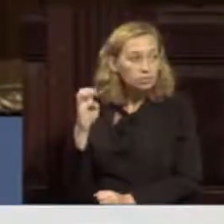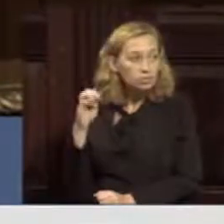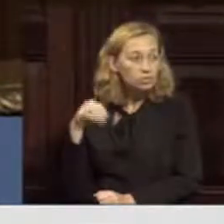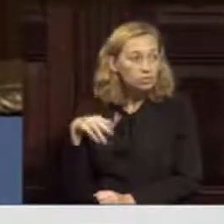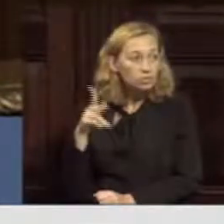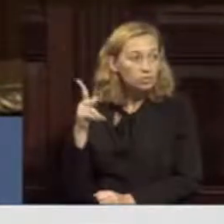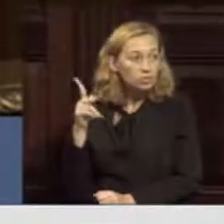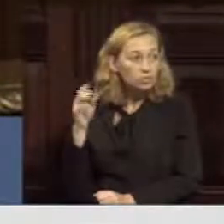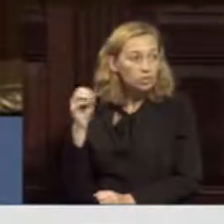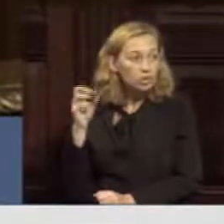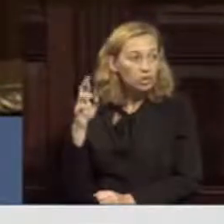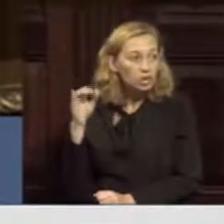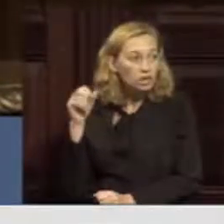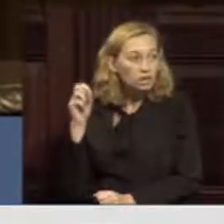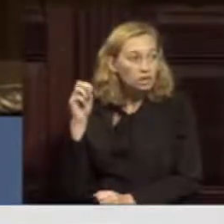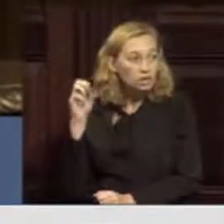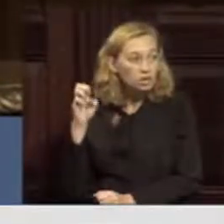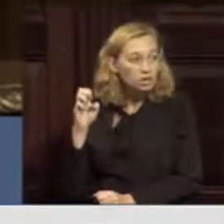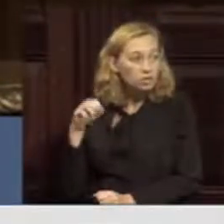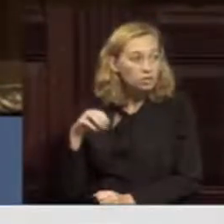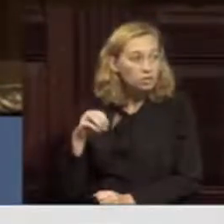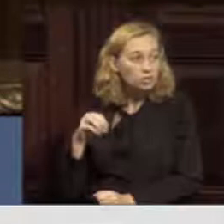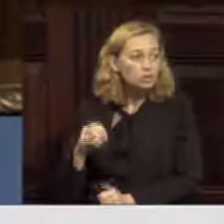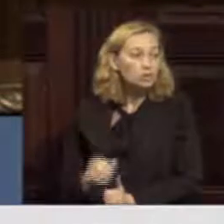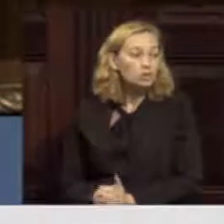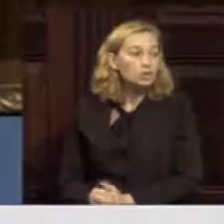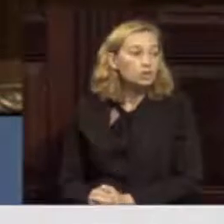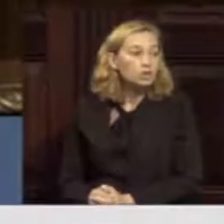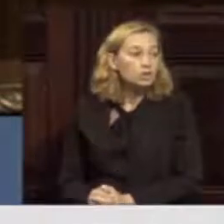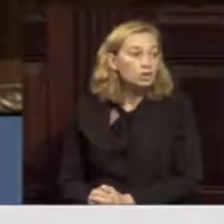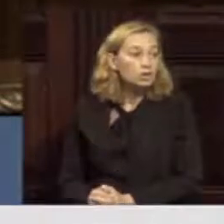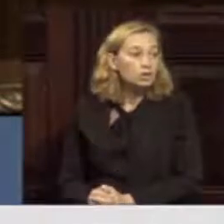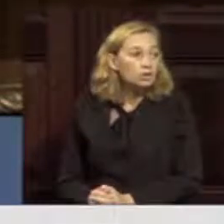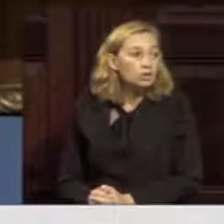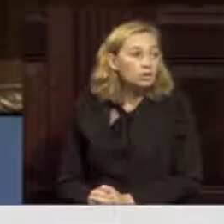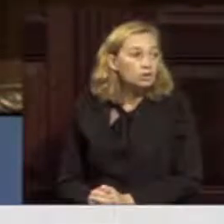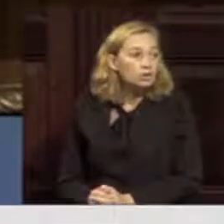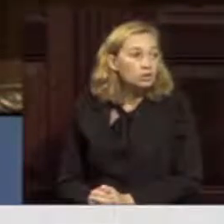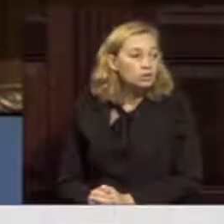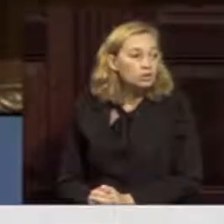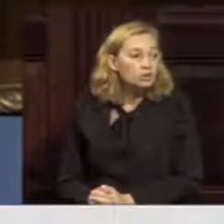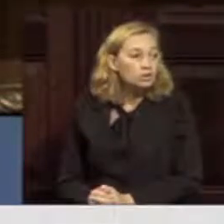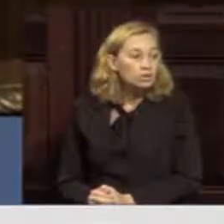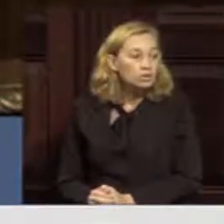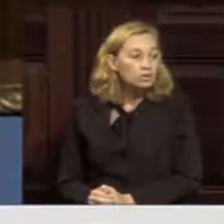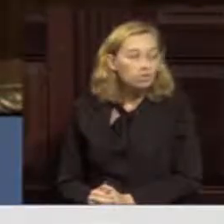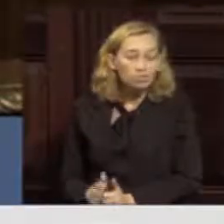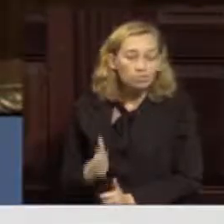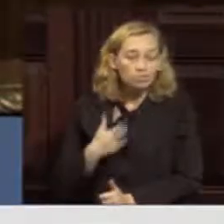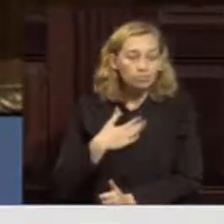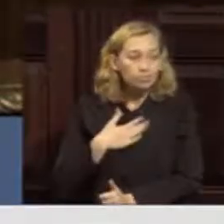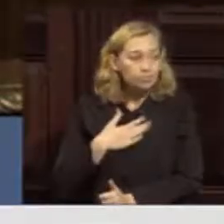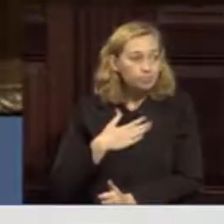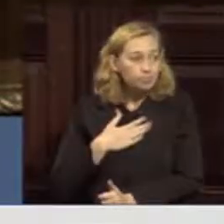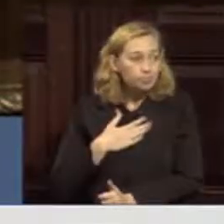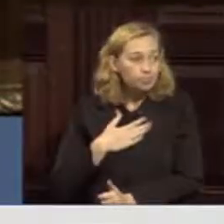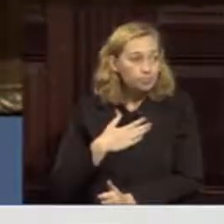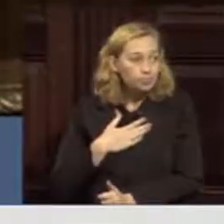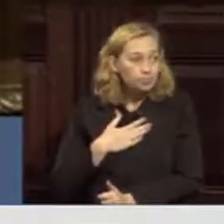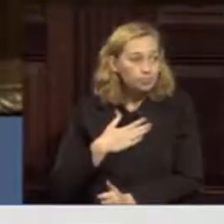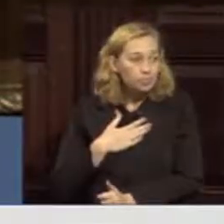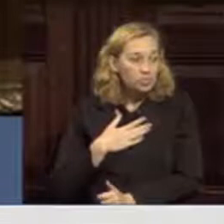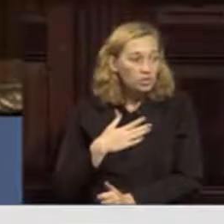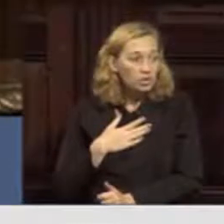de caráter partidário ou proselitista, mas, para mim,